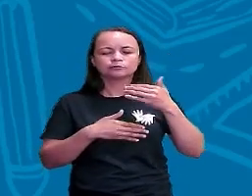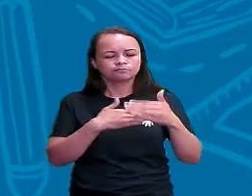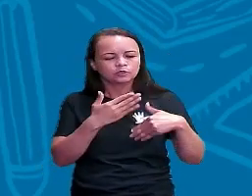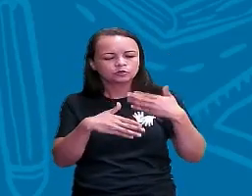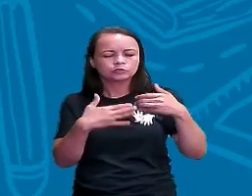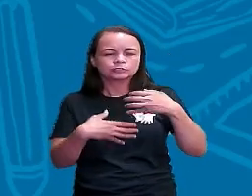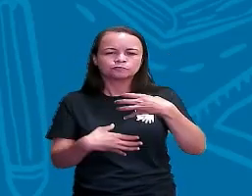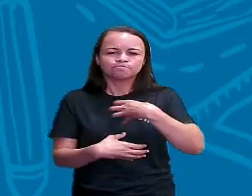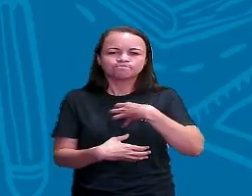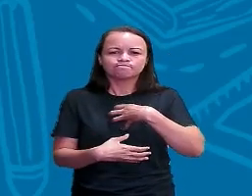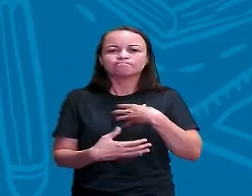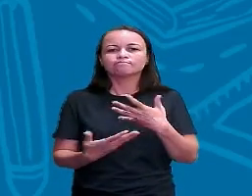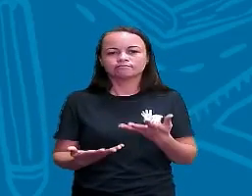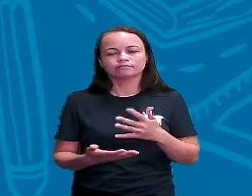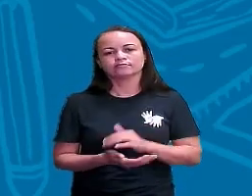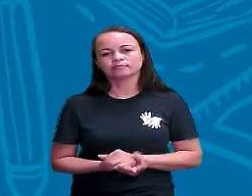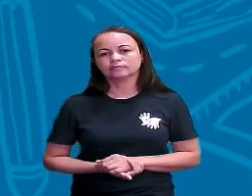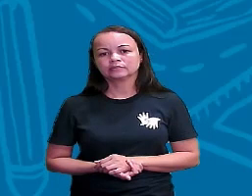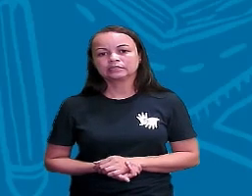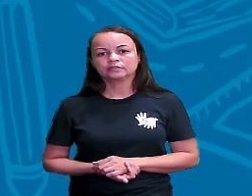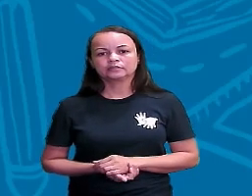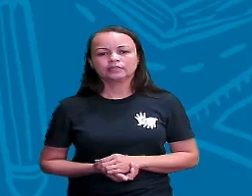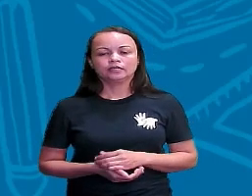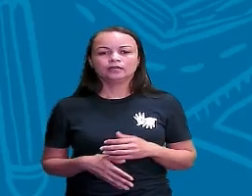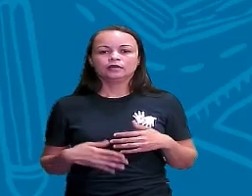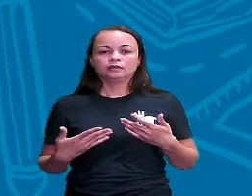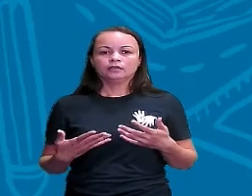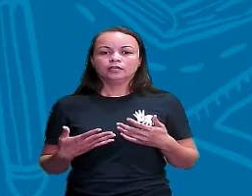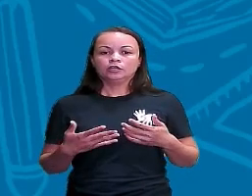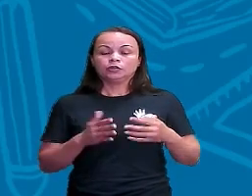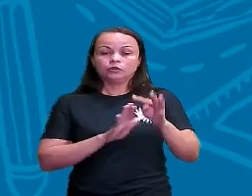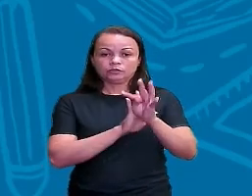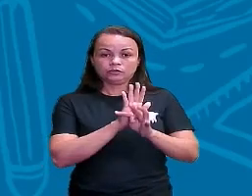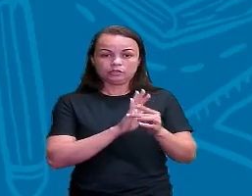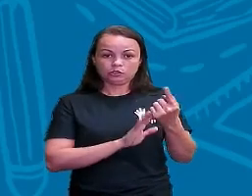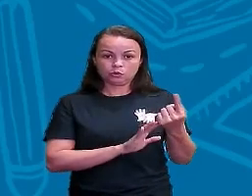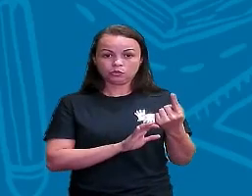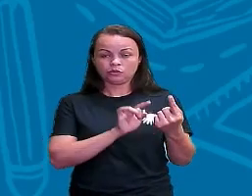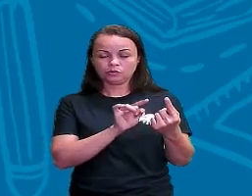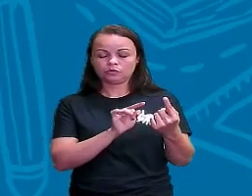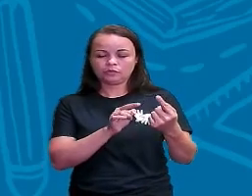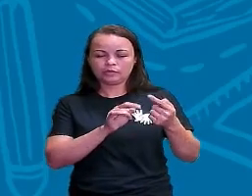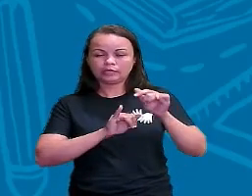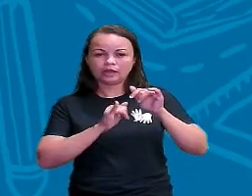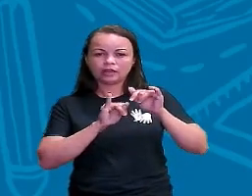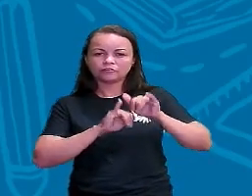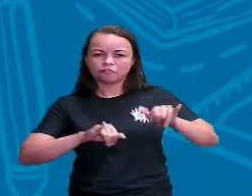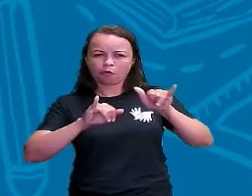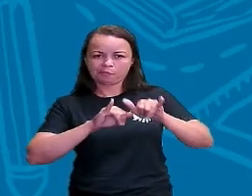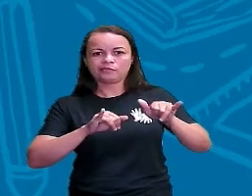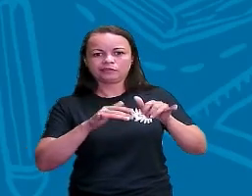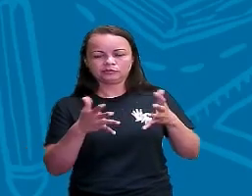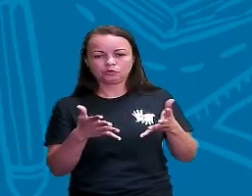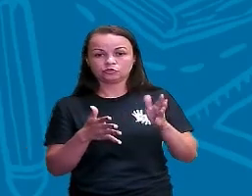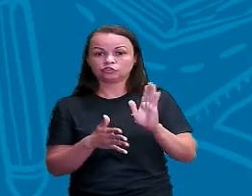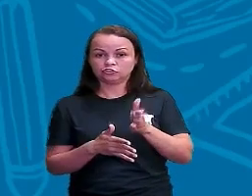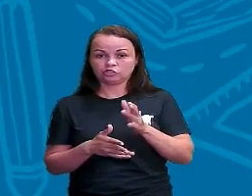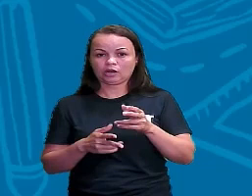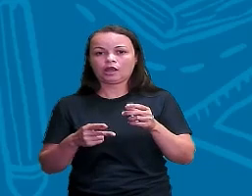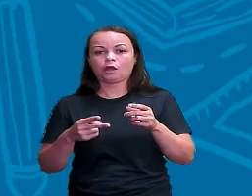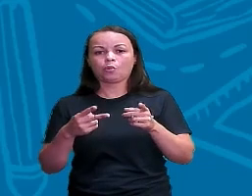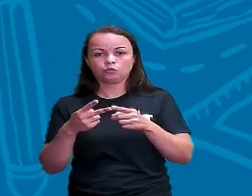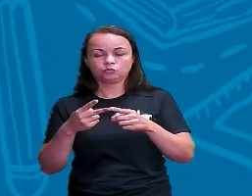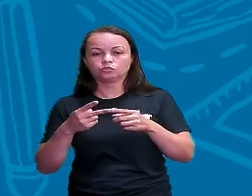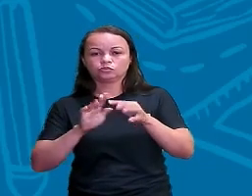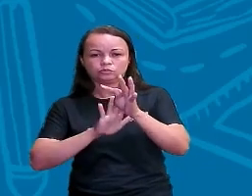produzindo sentidos. E aí, o texto 1 ele está trazendo apenas essa informação. Já o texto 2 ele faz a